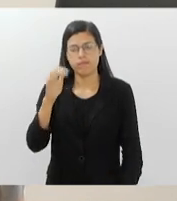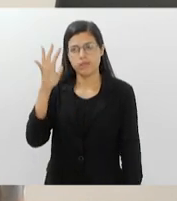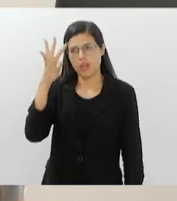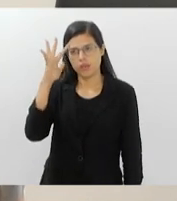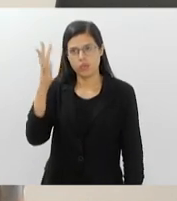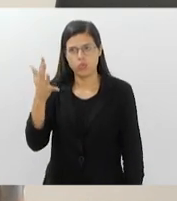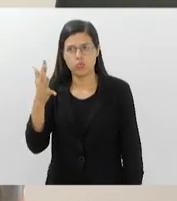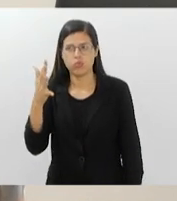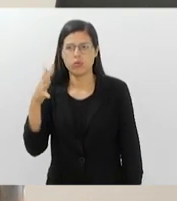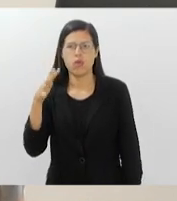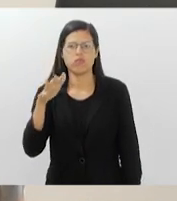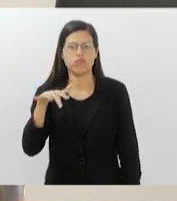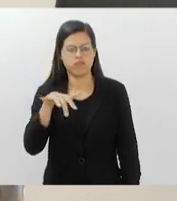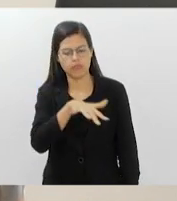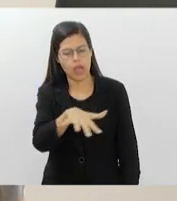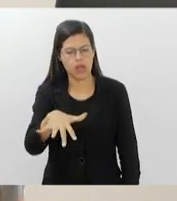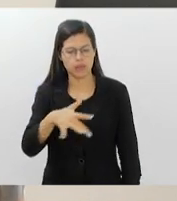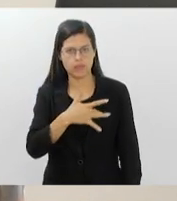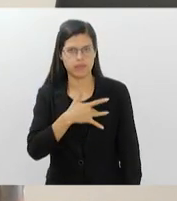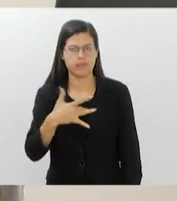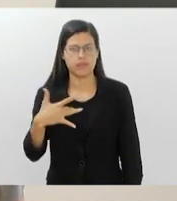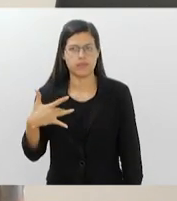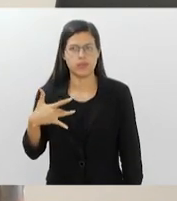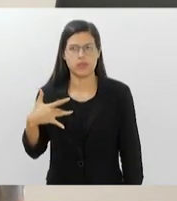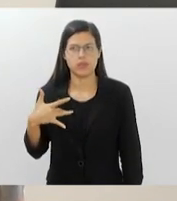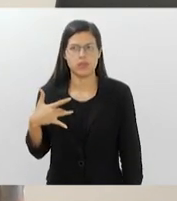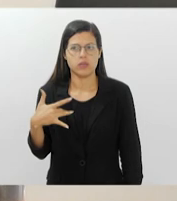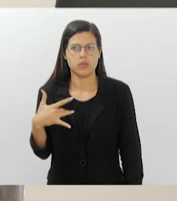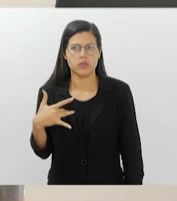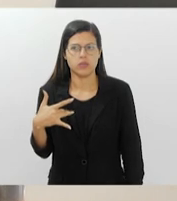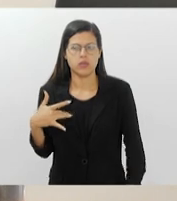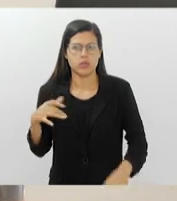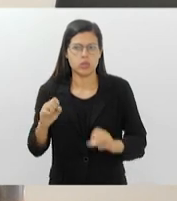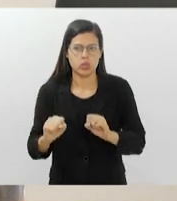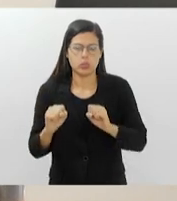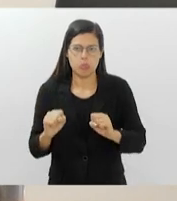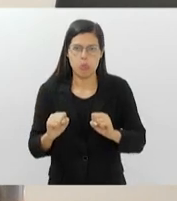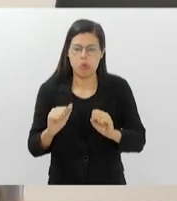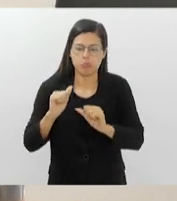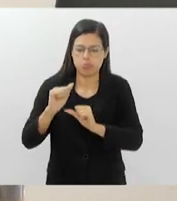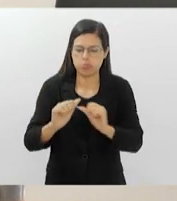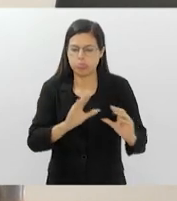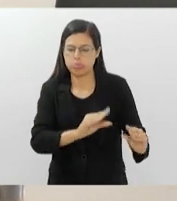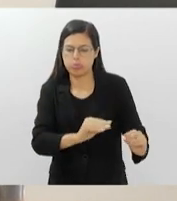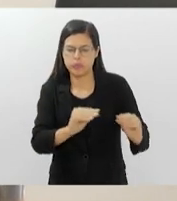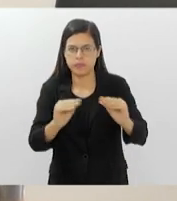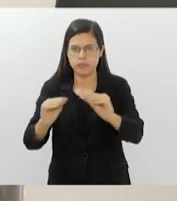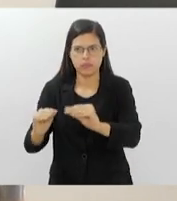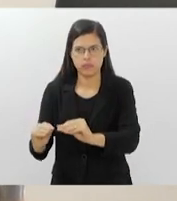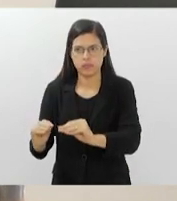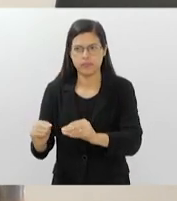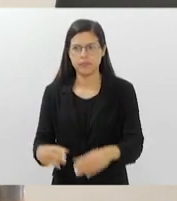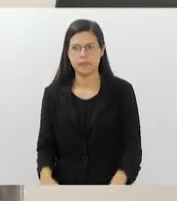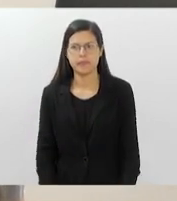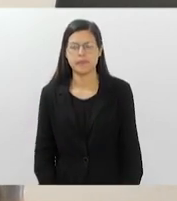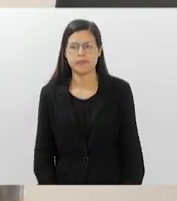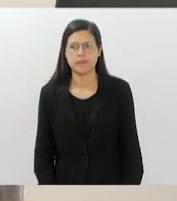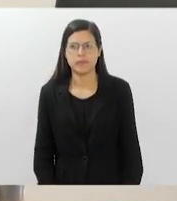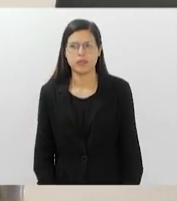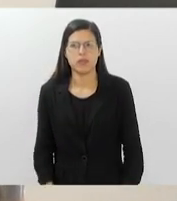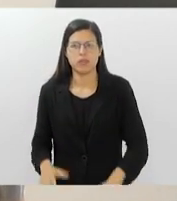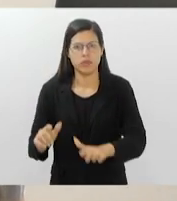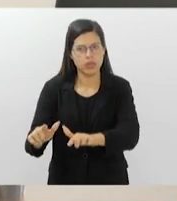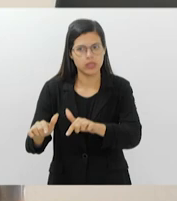área da saúde que quisito a gente pode remanejar para trazer para essa